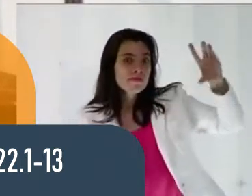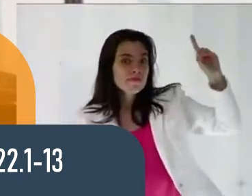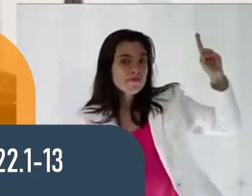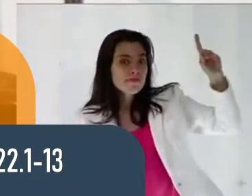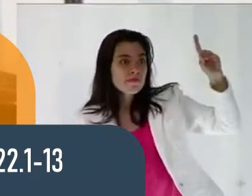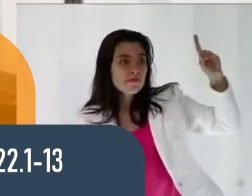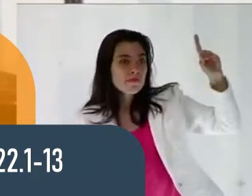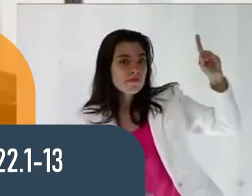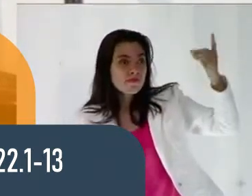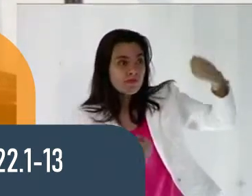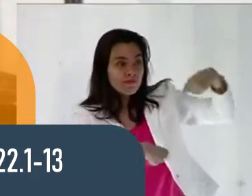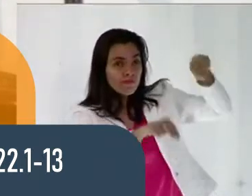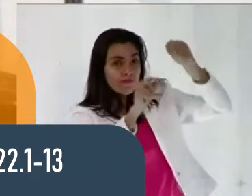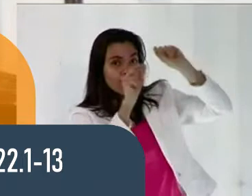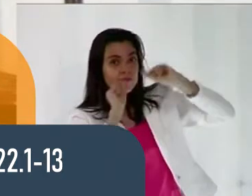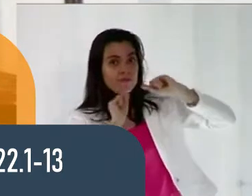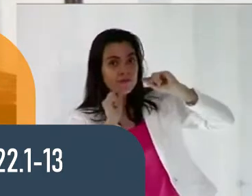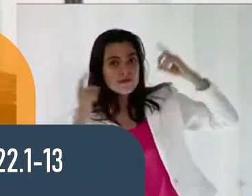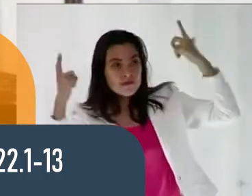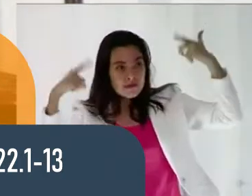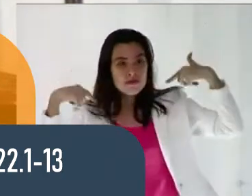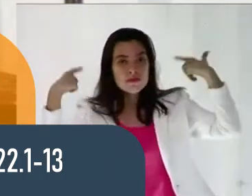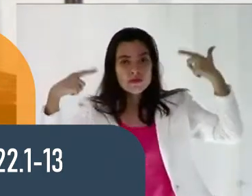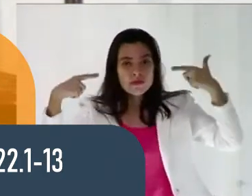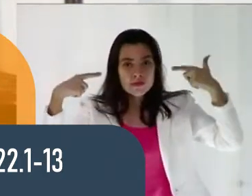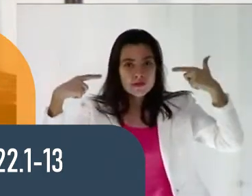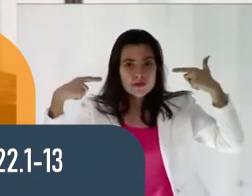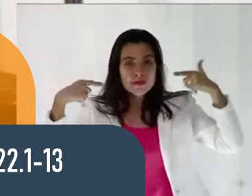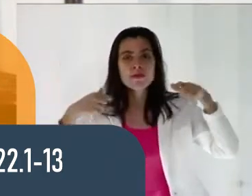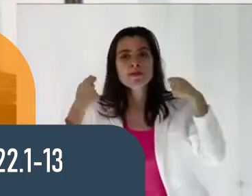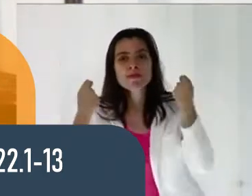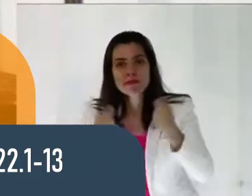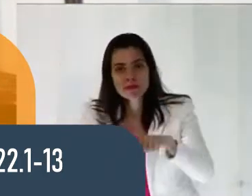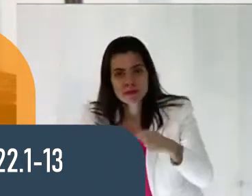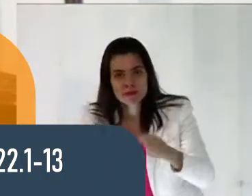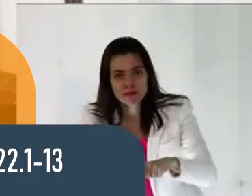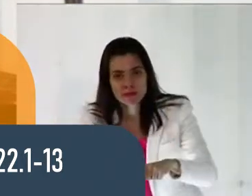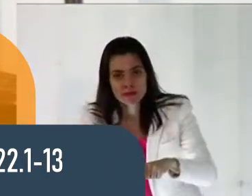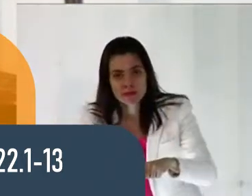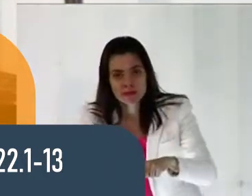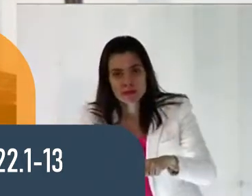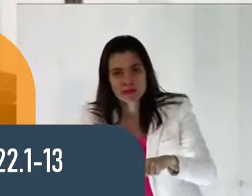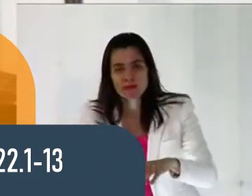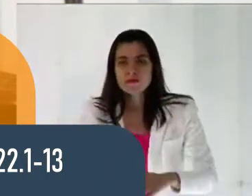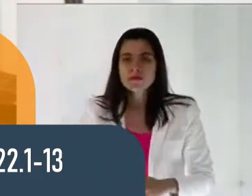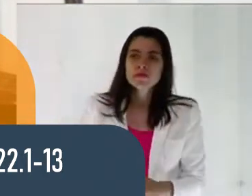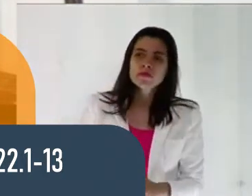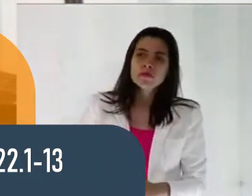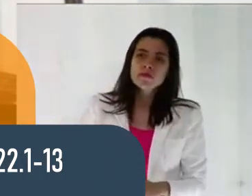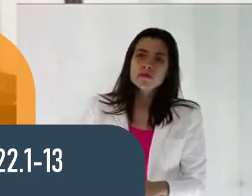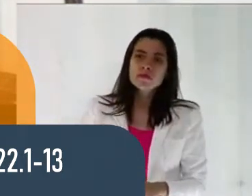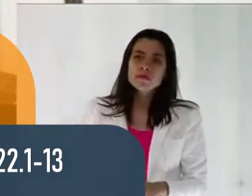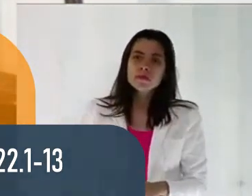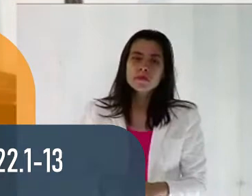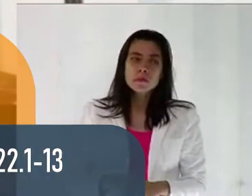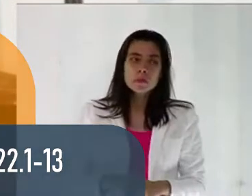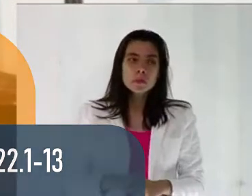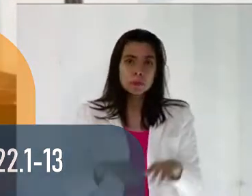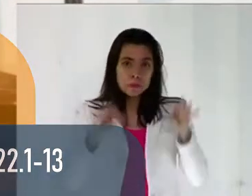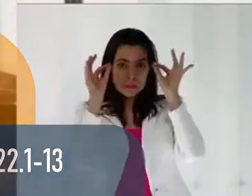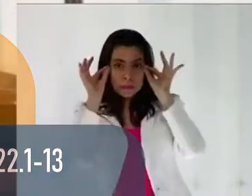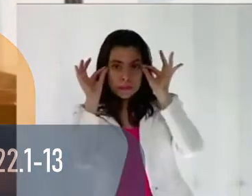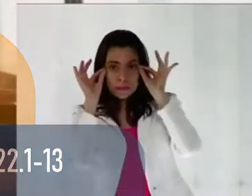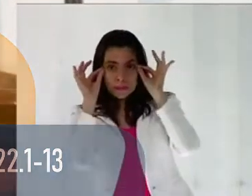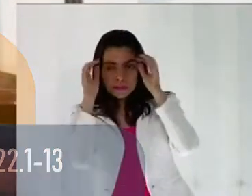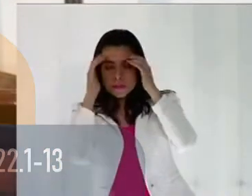proverá o Cordeiro. Deus proverá o Cordeiro. Acompanhe a leitura da palavra de